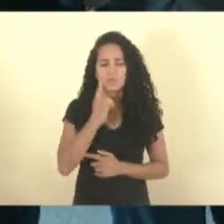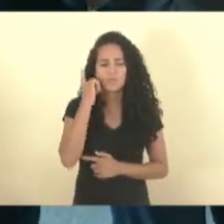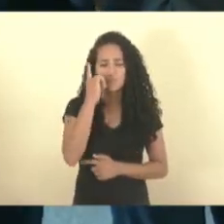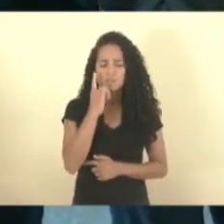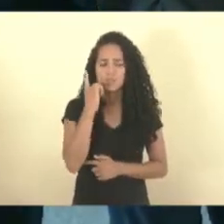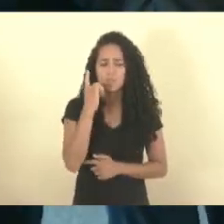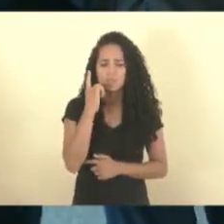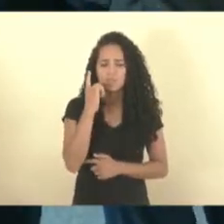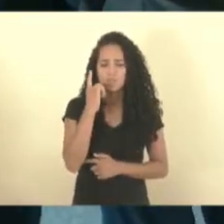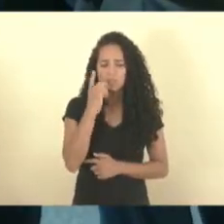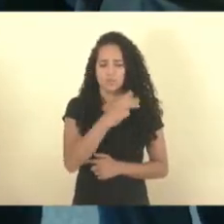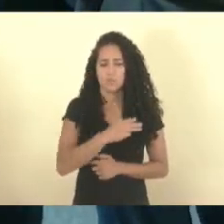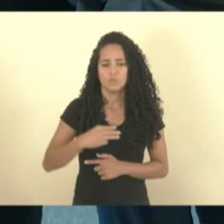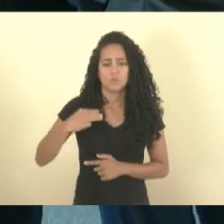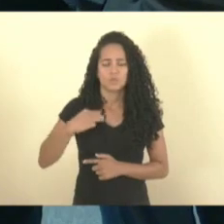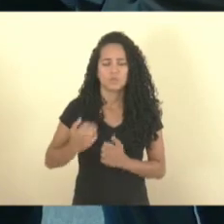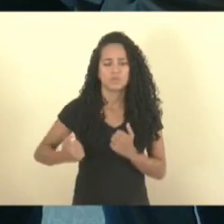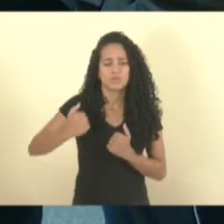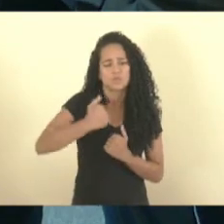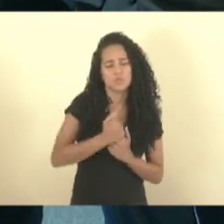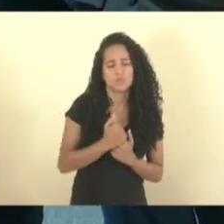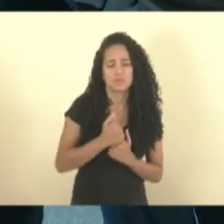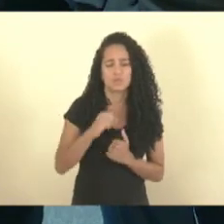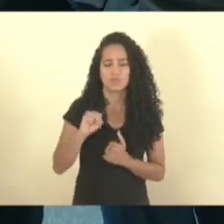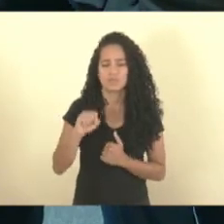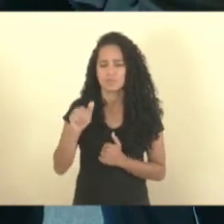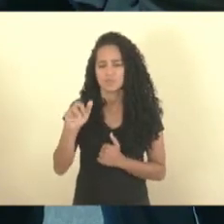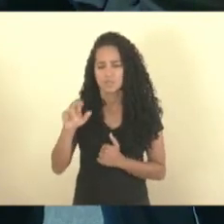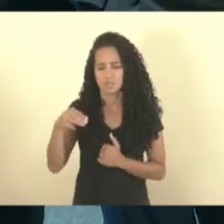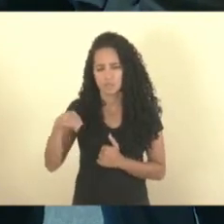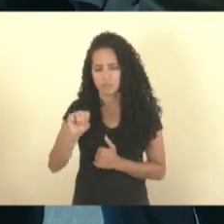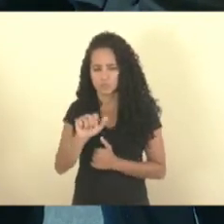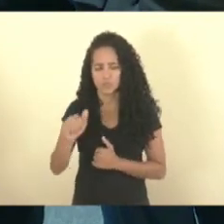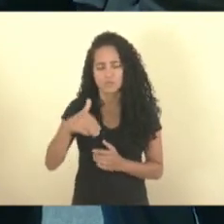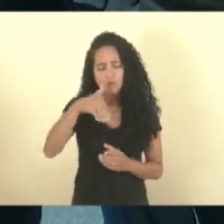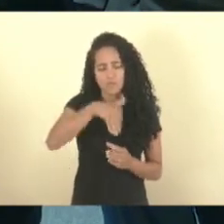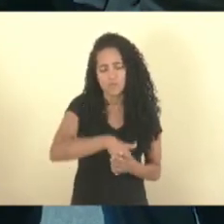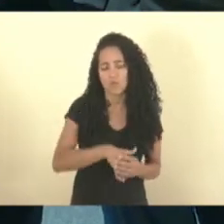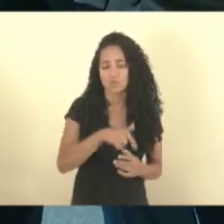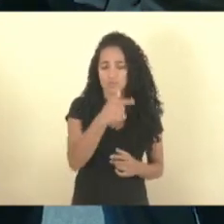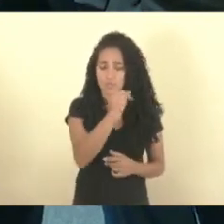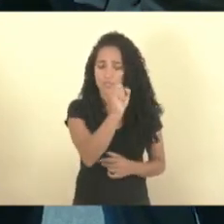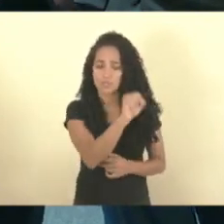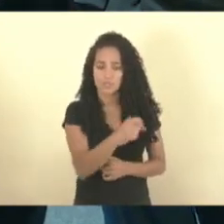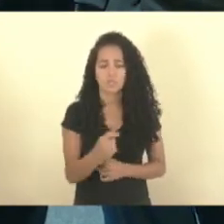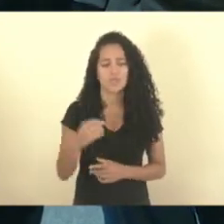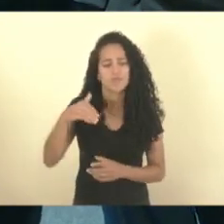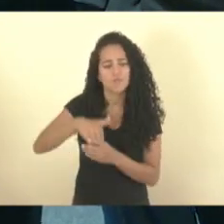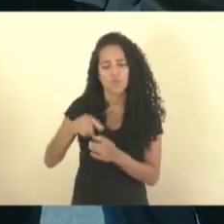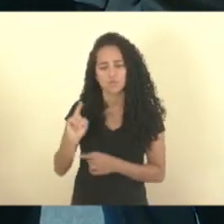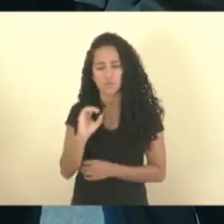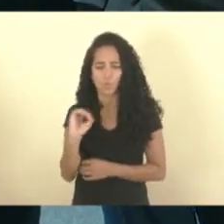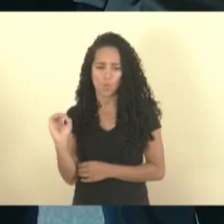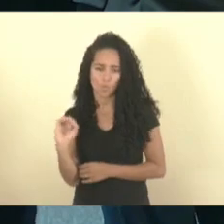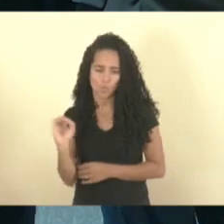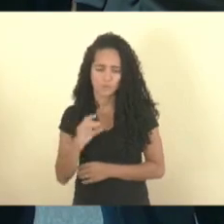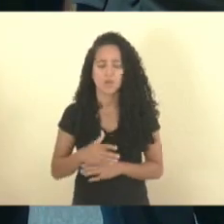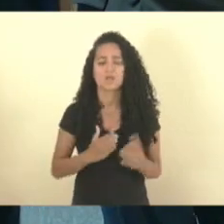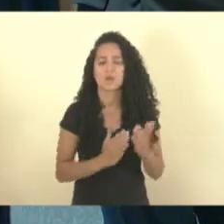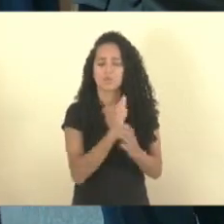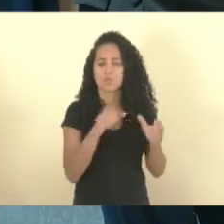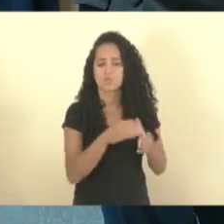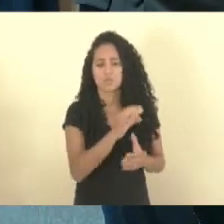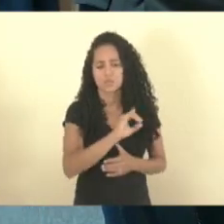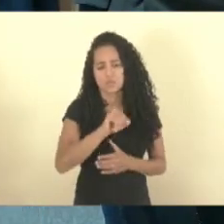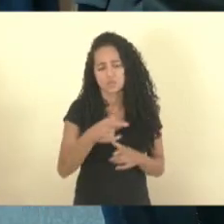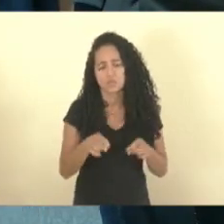Deputado Coronel Wellington, substituindo o deputado Lucas Caramuzzo. Com relator, 7 votos sim ou não. Aprovado na Comissão de Justiça. Comissão